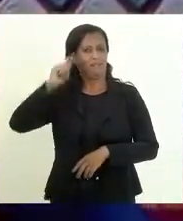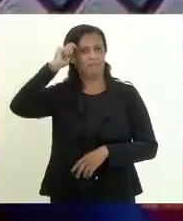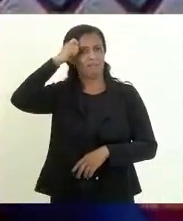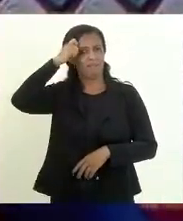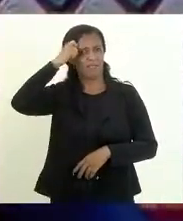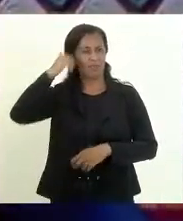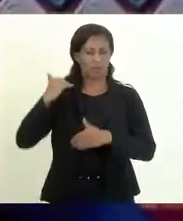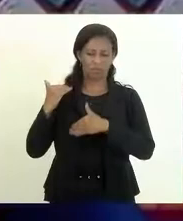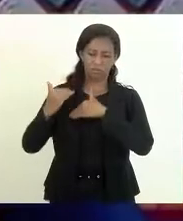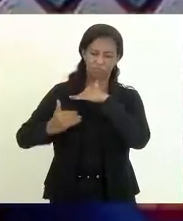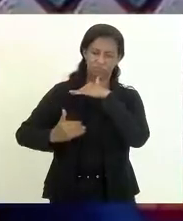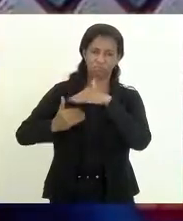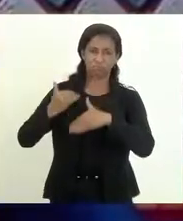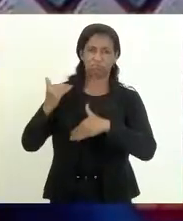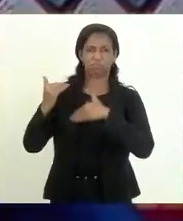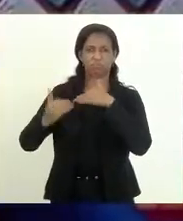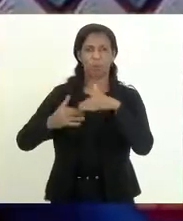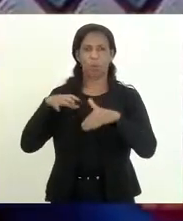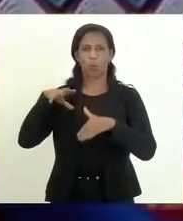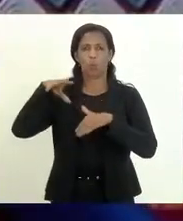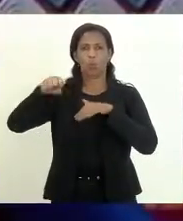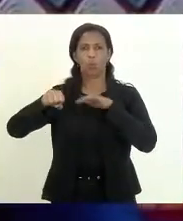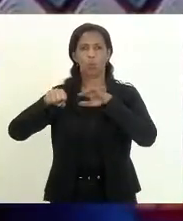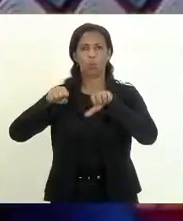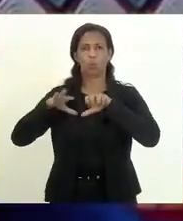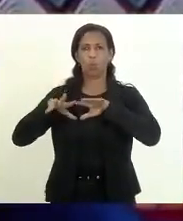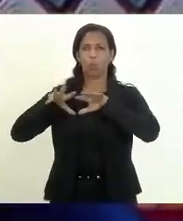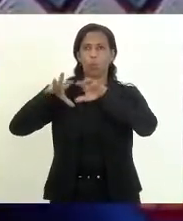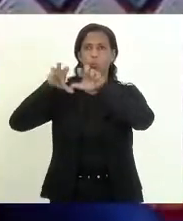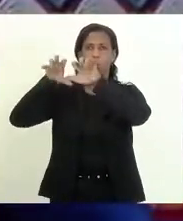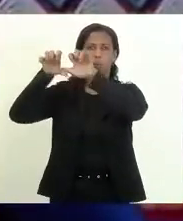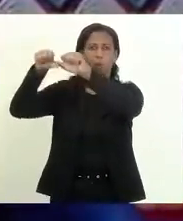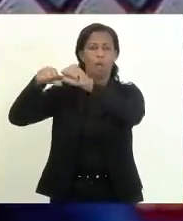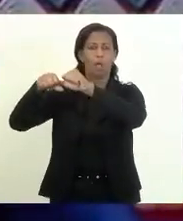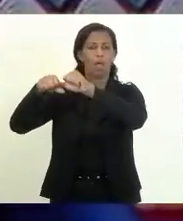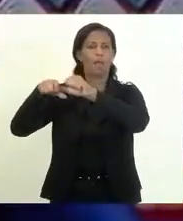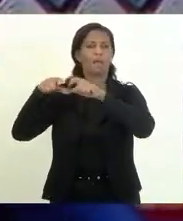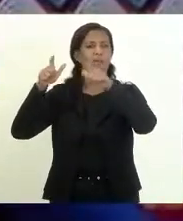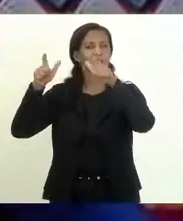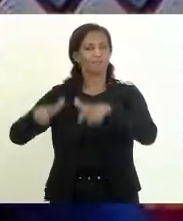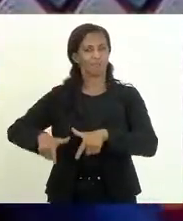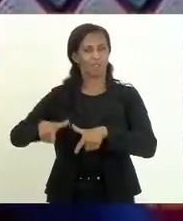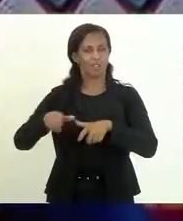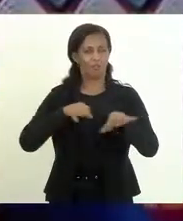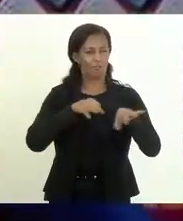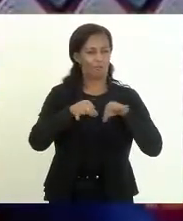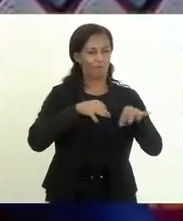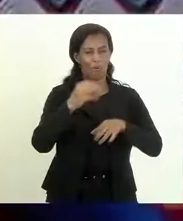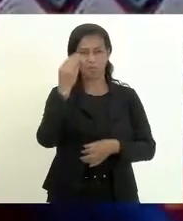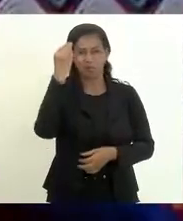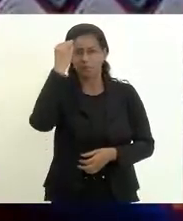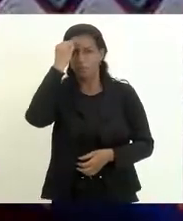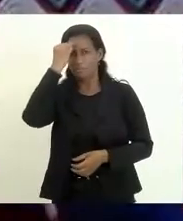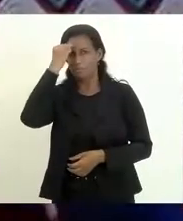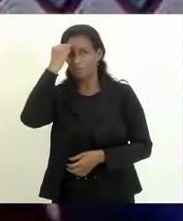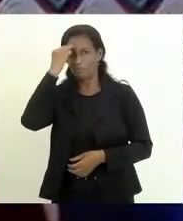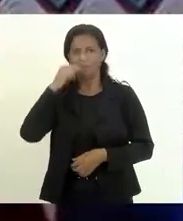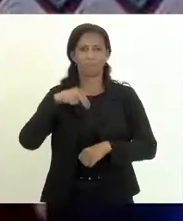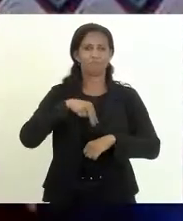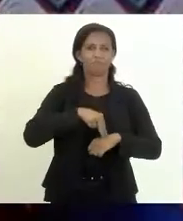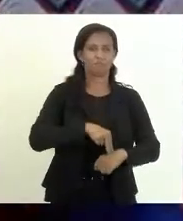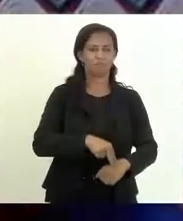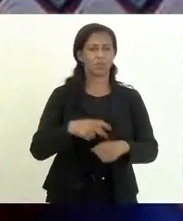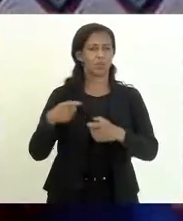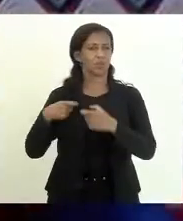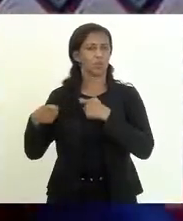gente avança ocupando o nosso espaço, resistindo e construindo formas de memória e reafirmação de